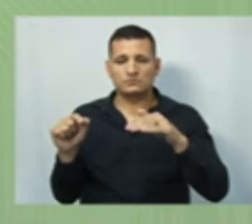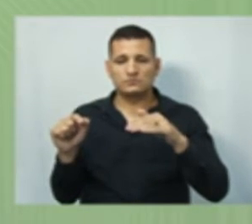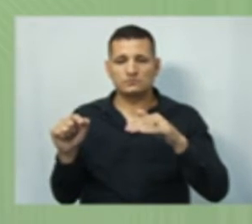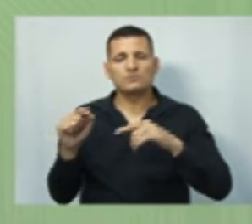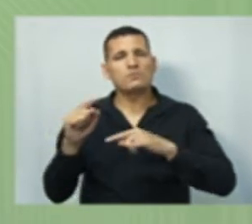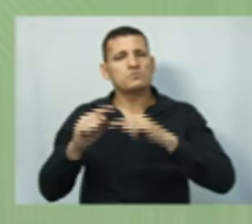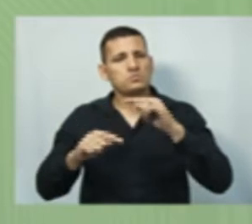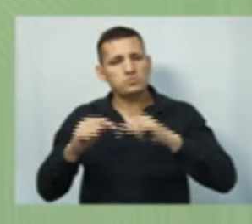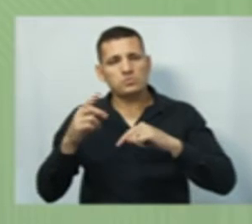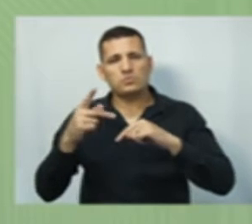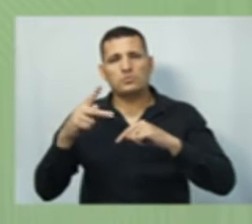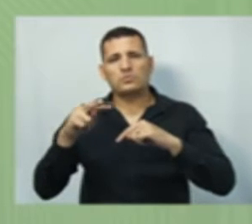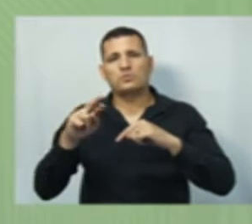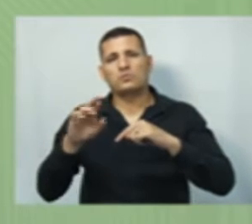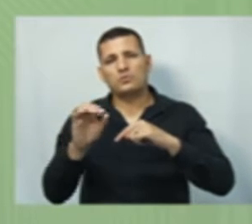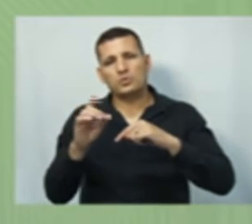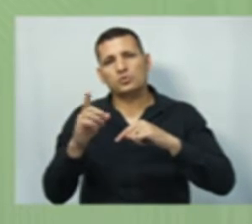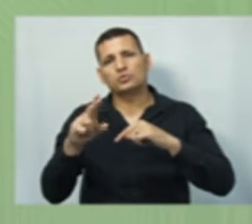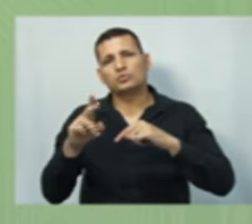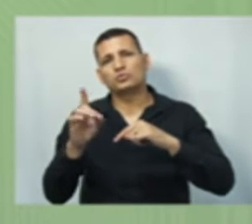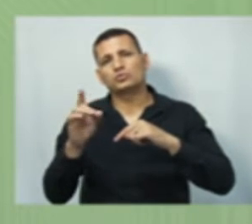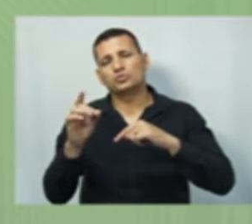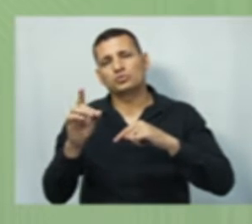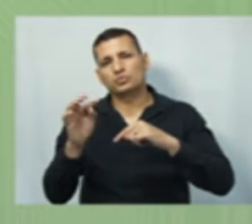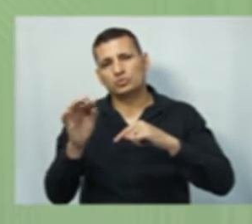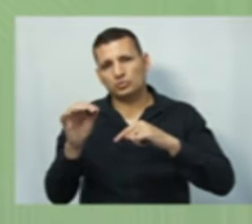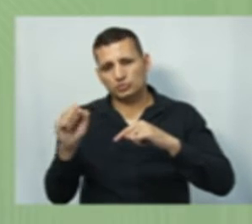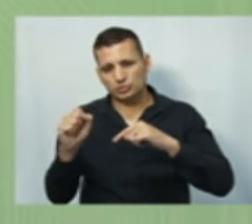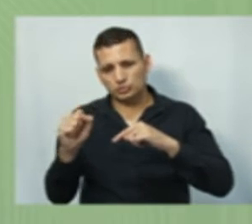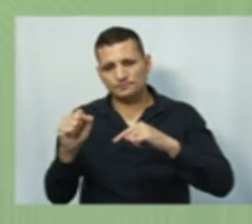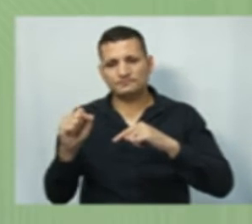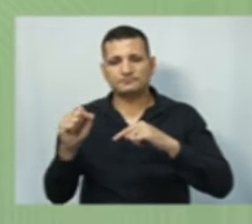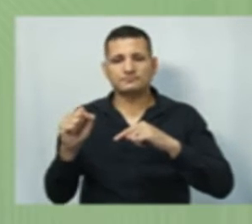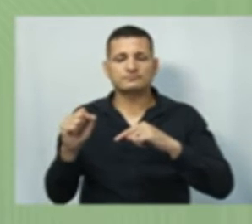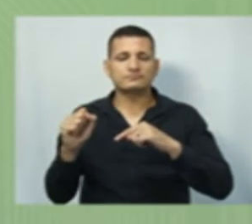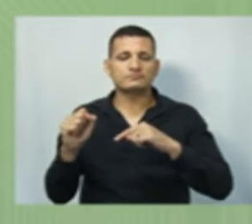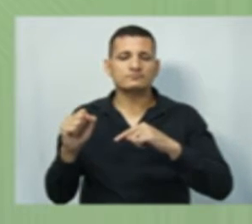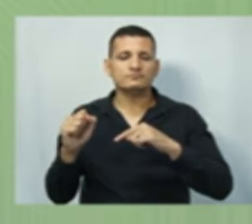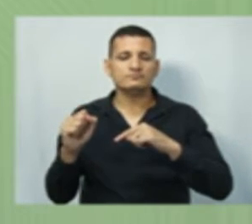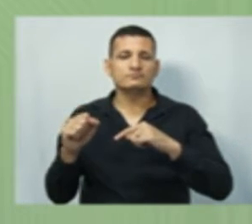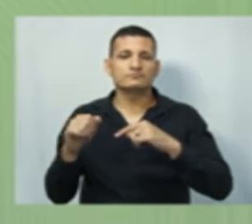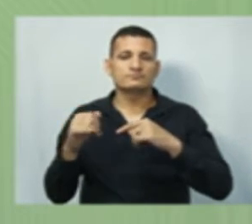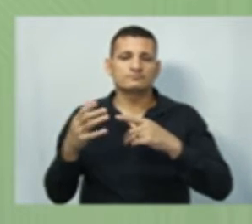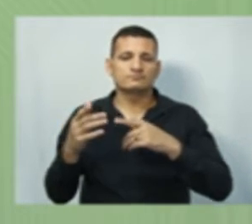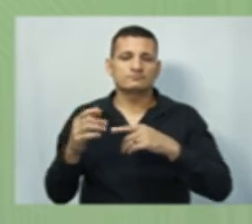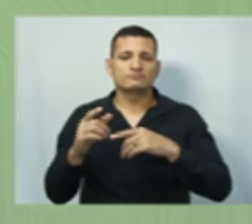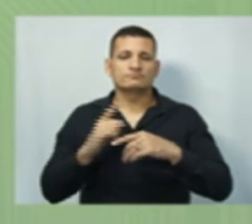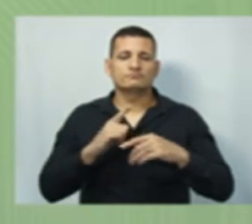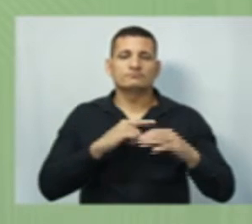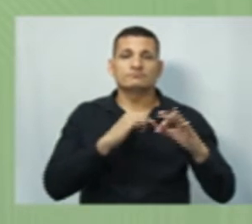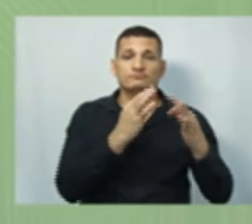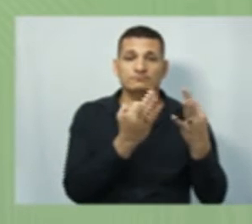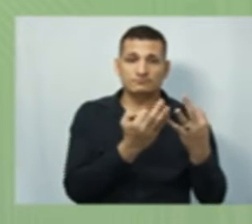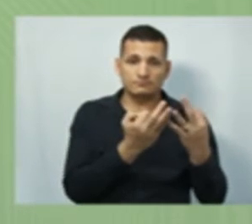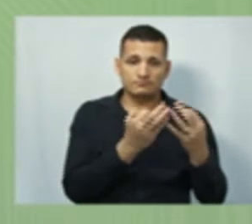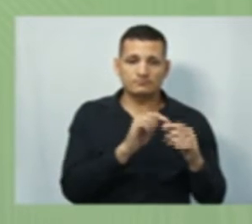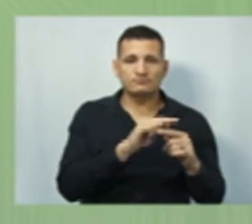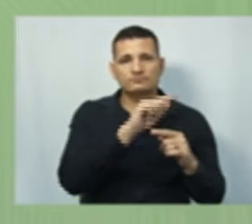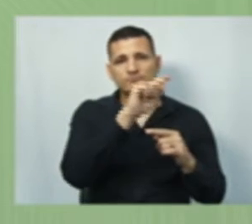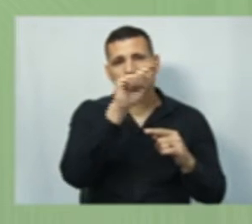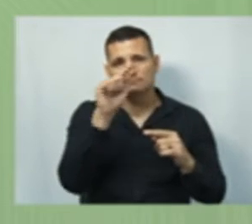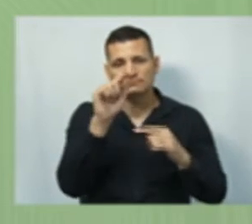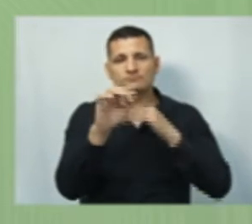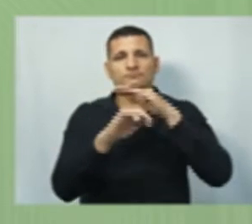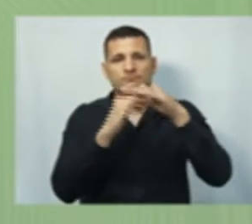de produtos como bens e serviços para as empresas. Então, a gente tem um emprego como família, nós temos um emprego nas